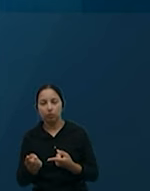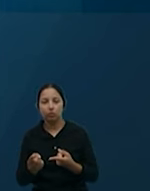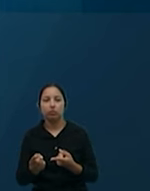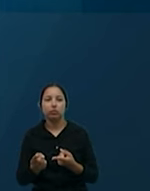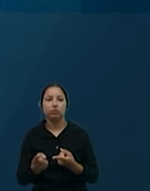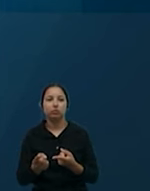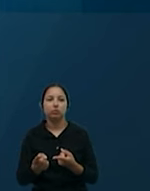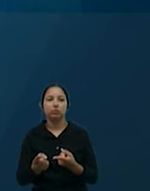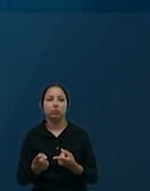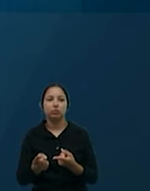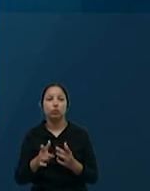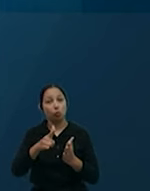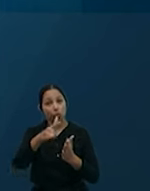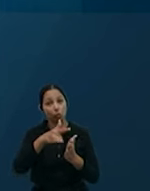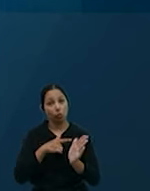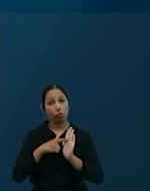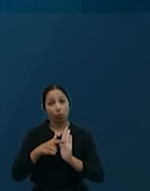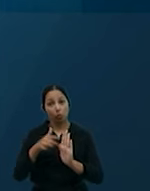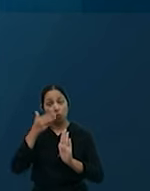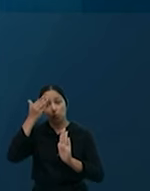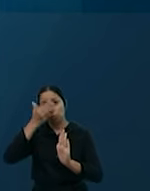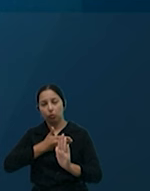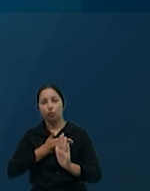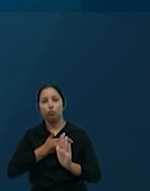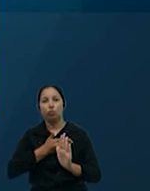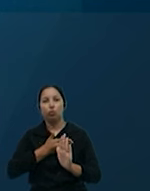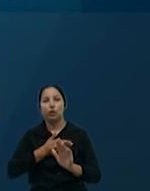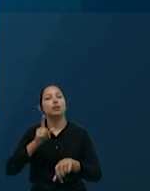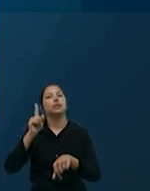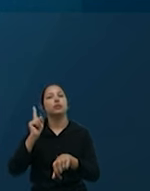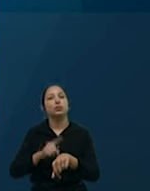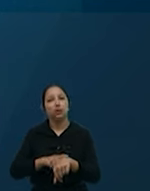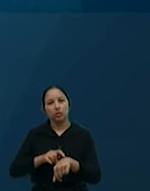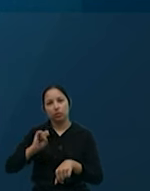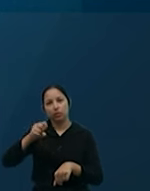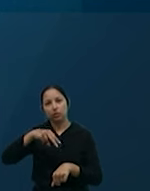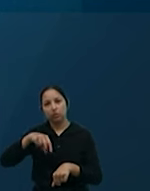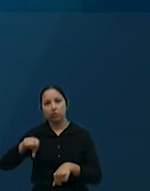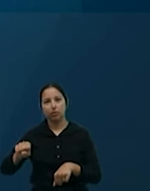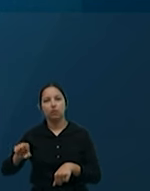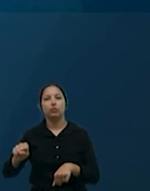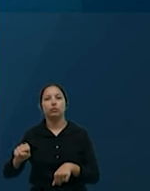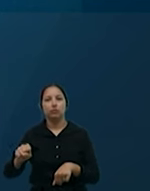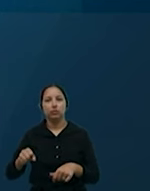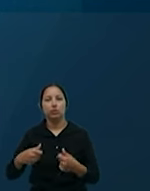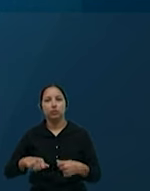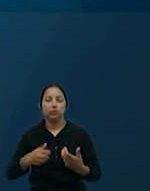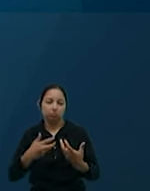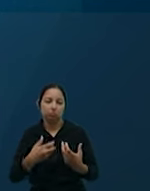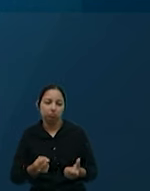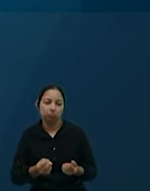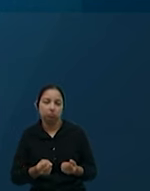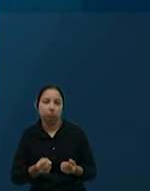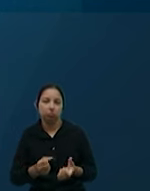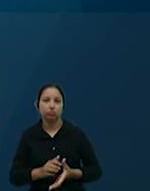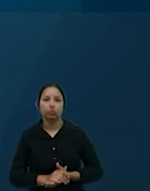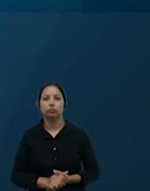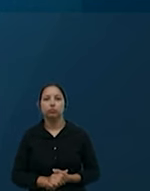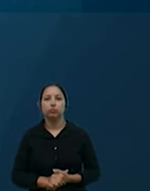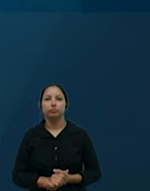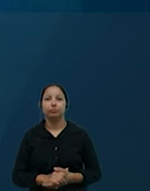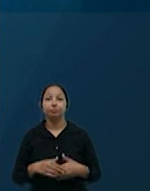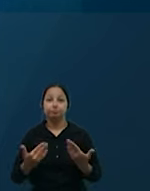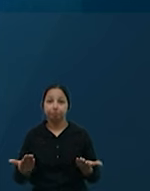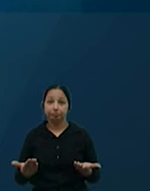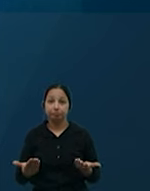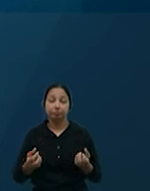essa comprovação, é a partir desse momento que o INSS deveria arcar com os efeitos financeiros. Diante dessas circunstâncias,